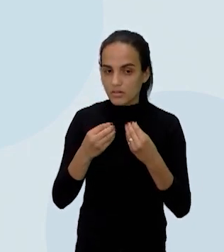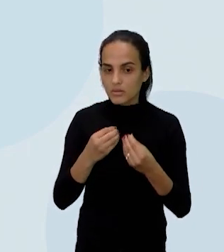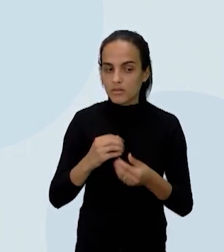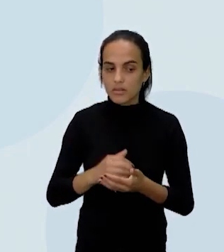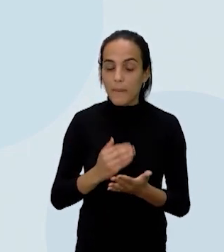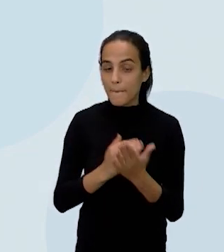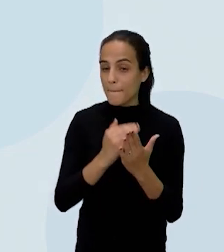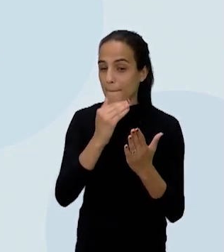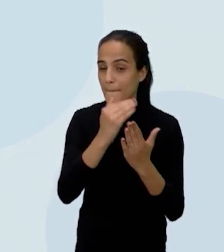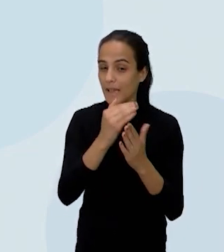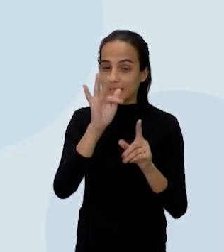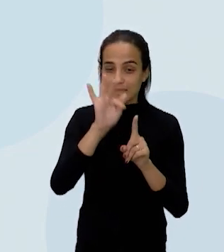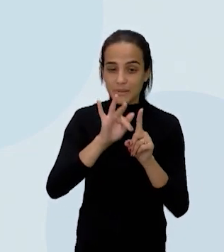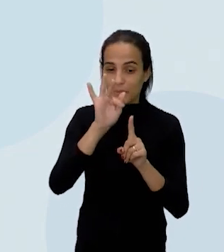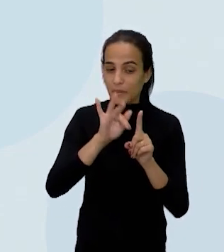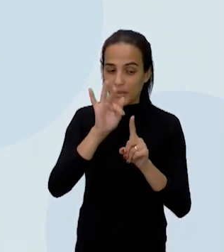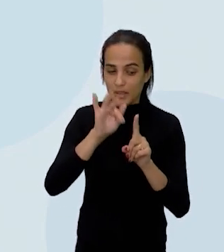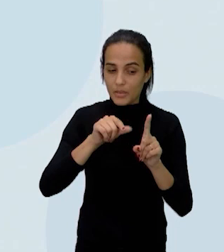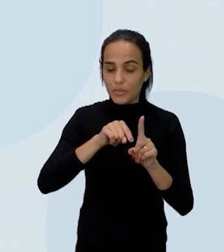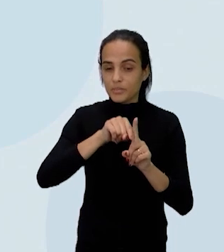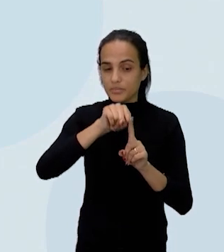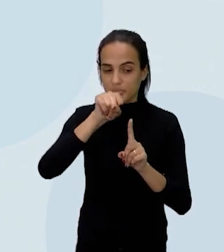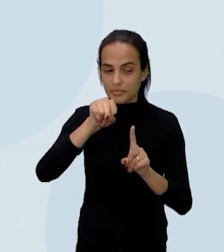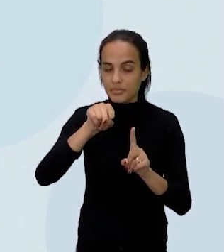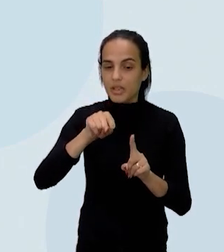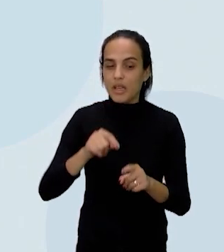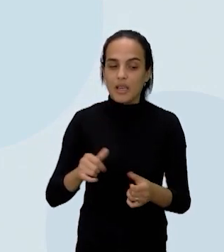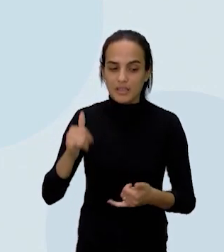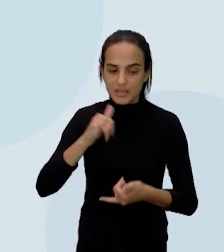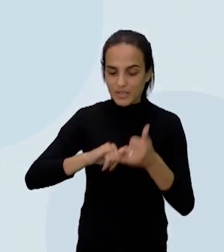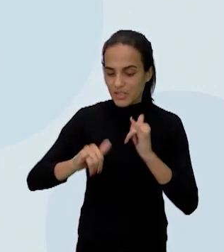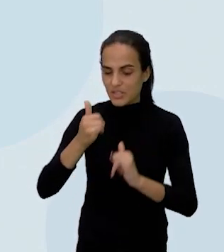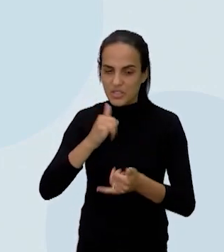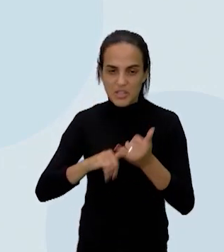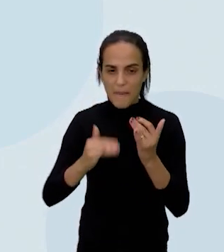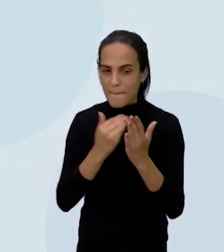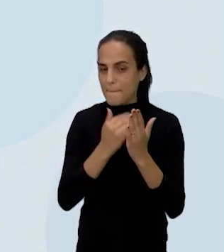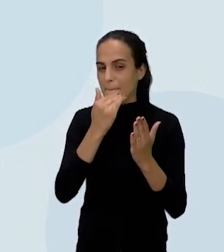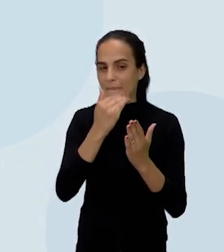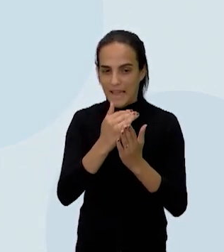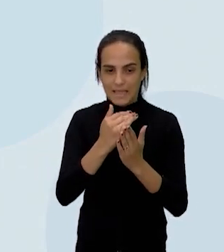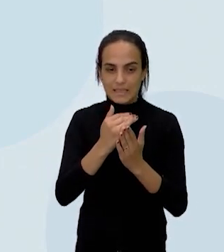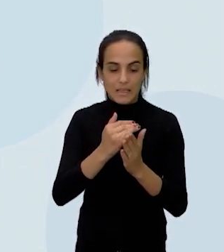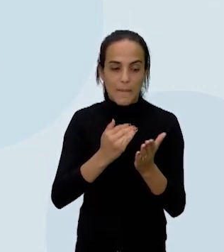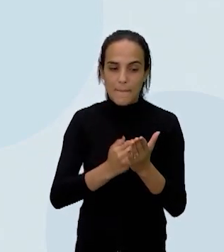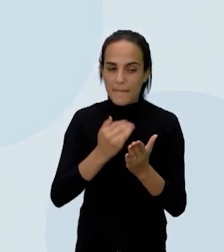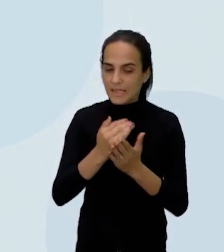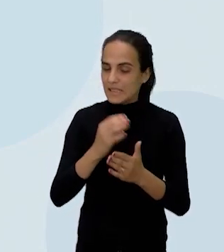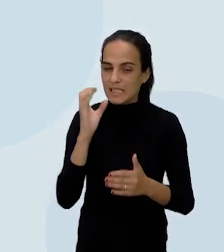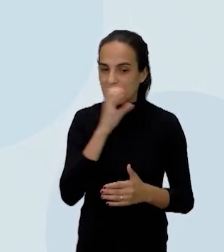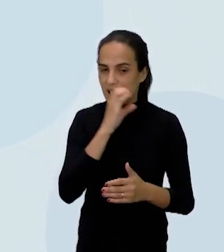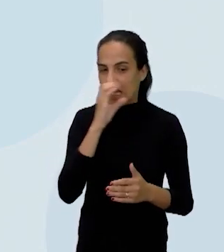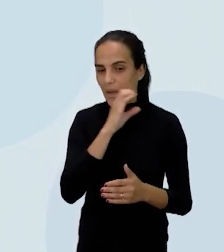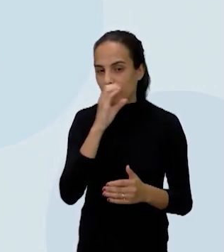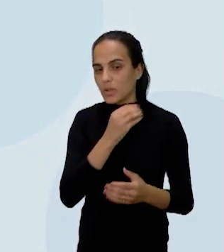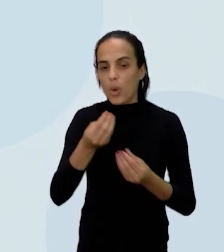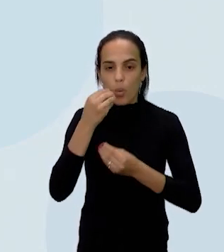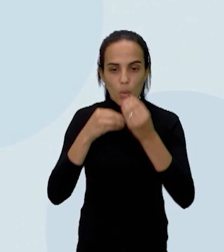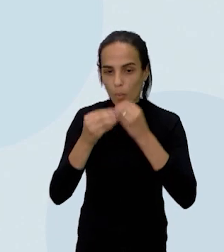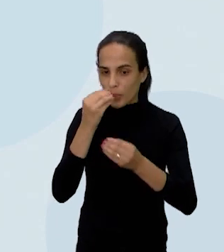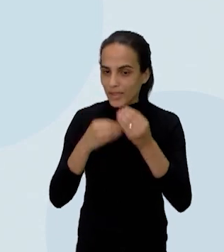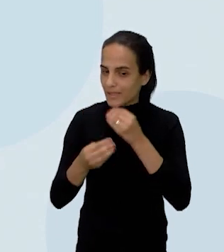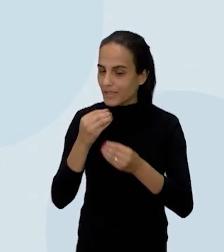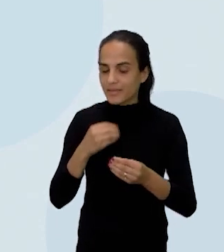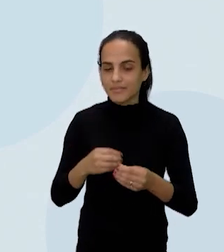mais temperatura tiver, ou seja, quanto mais calor, mais energia eu tiver ali, mais rápido vai cozinhar o meu alimento. Então, se eu